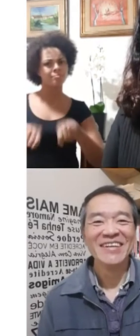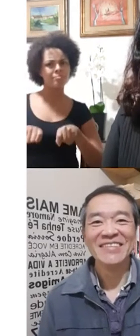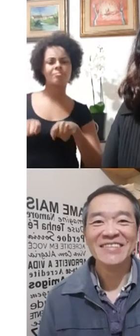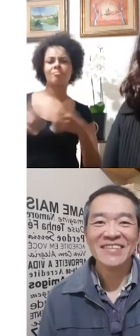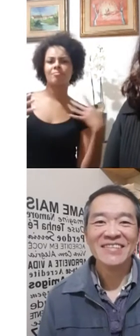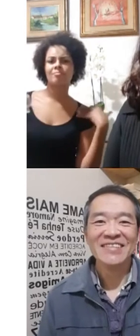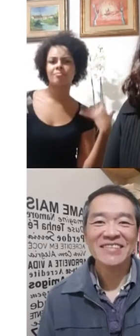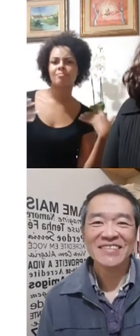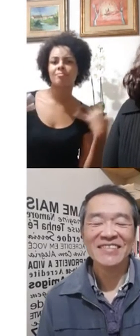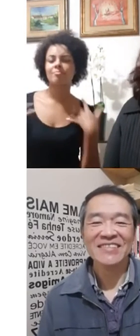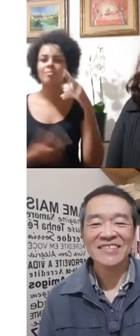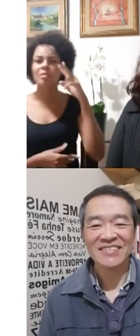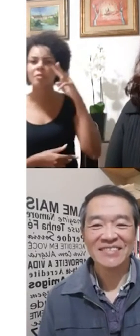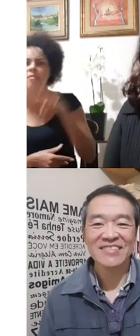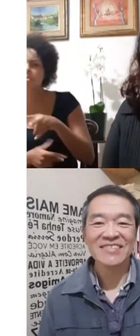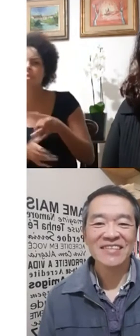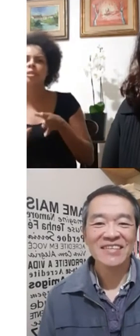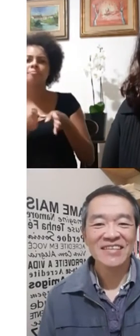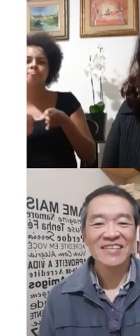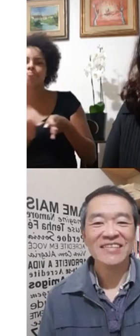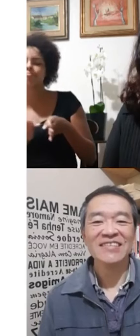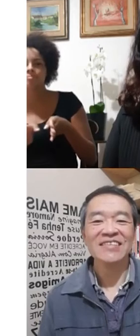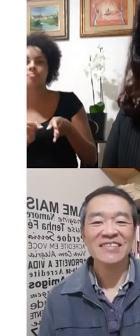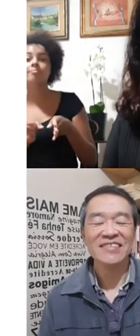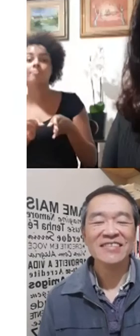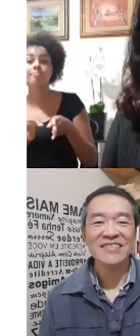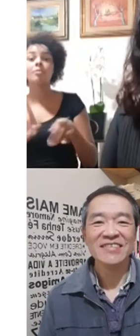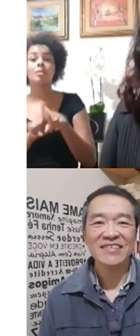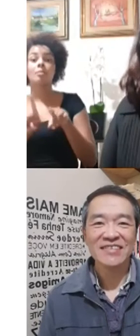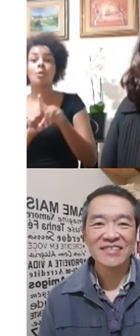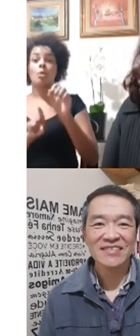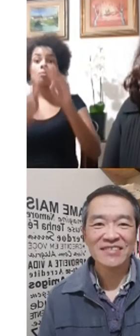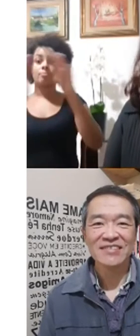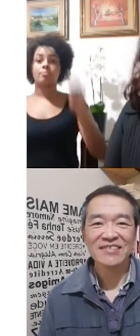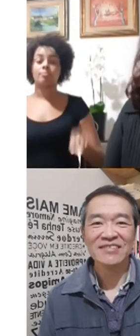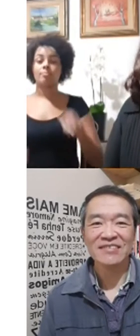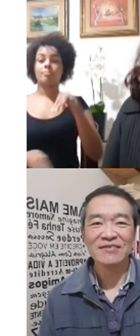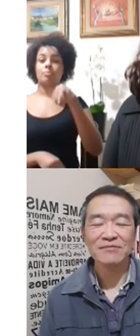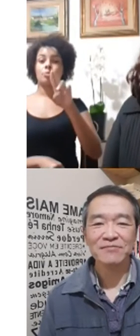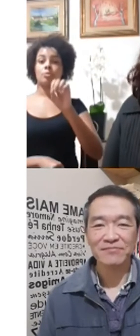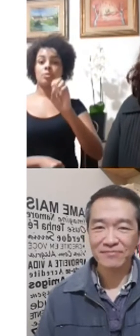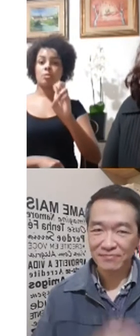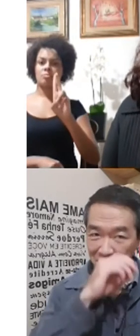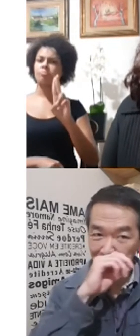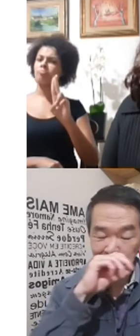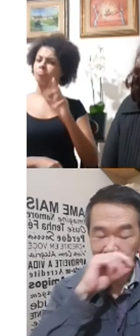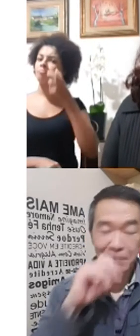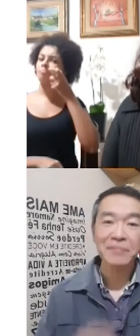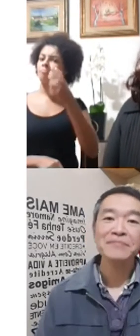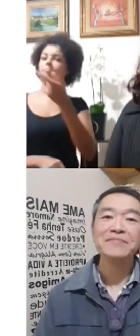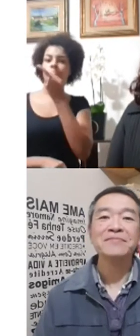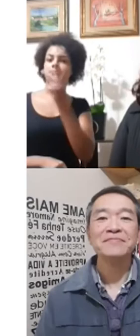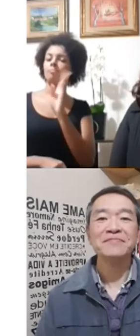Juiz de Fora, olhando todas as questões de acessibilidade nos museus. Então foi bem interessante, foi uma visita